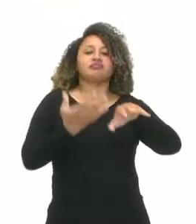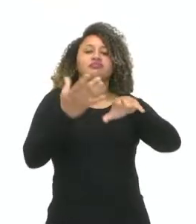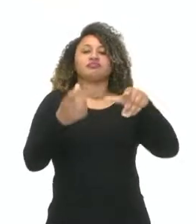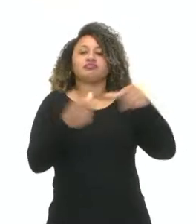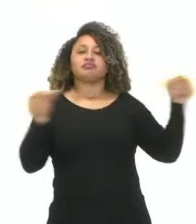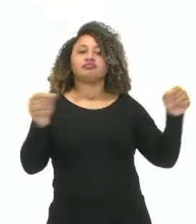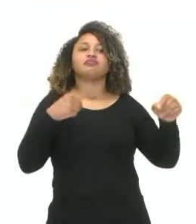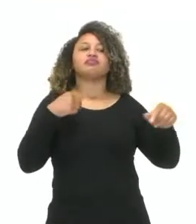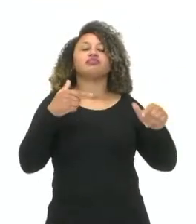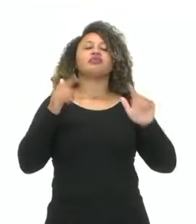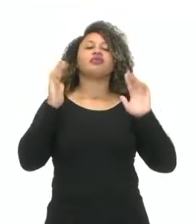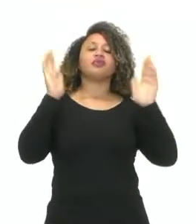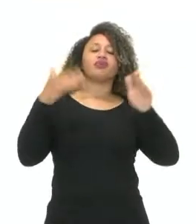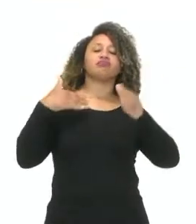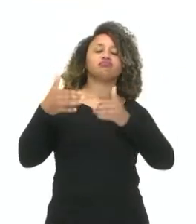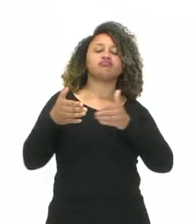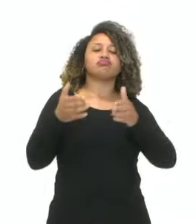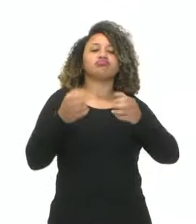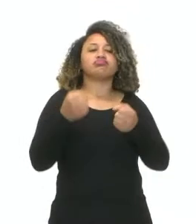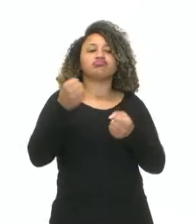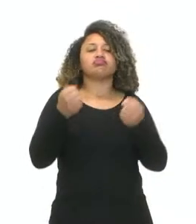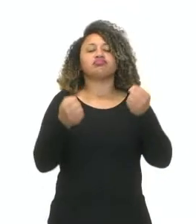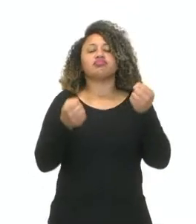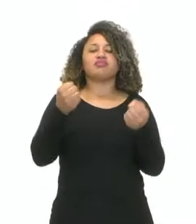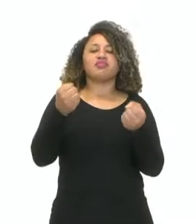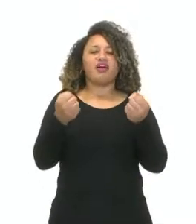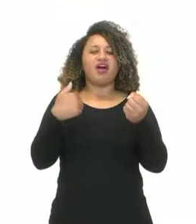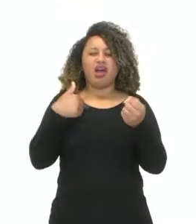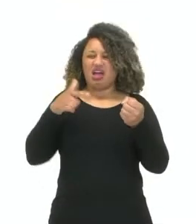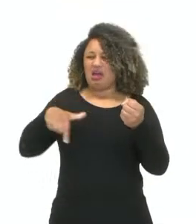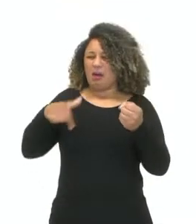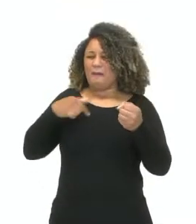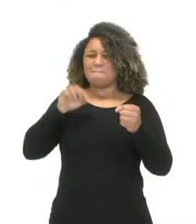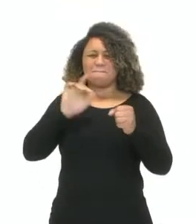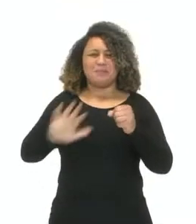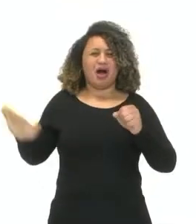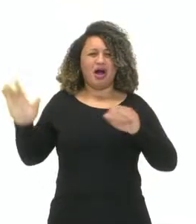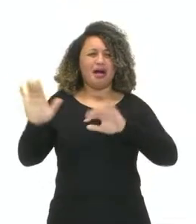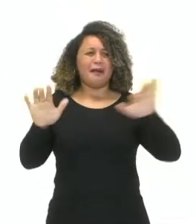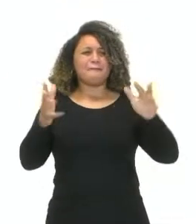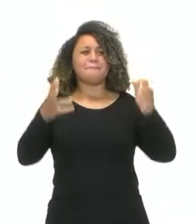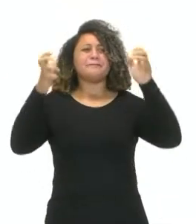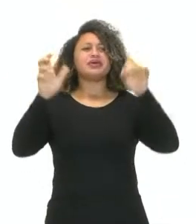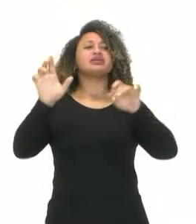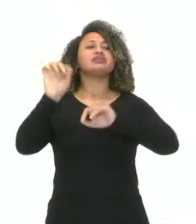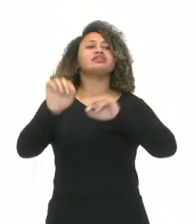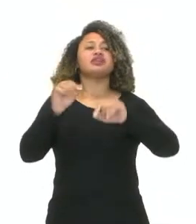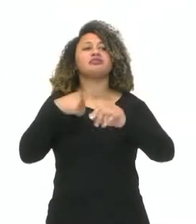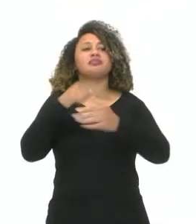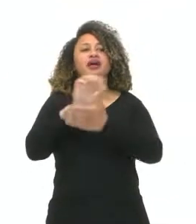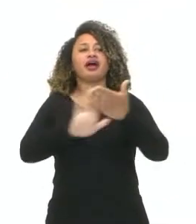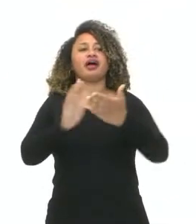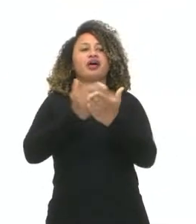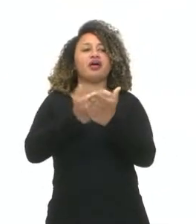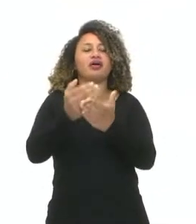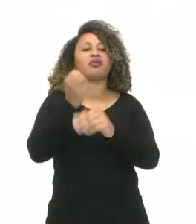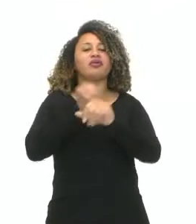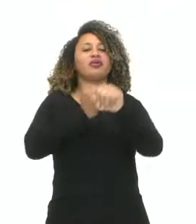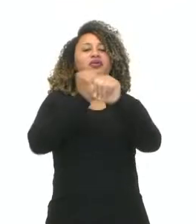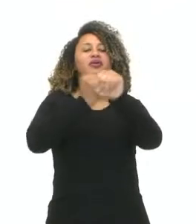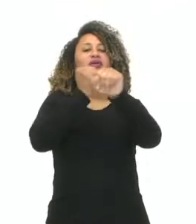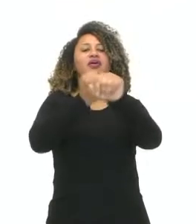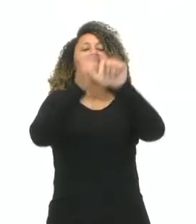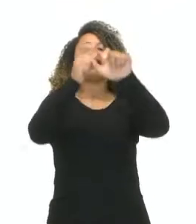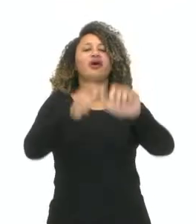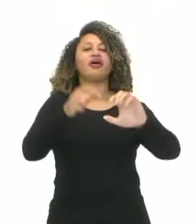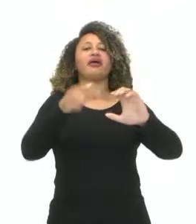andando de caminhão aí pelas ruas bem poeirentas ainda de Brasília. Repare no fundo da imagem o início da construção do prédio do Congresso,